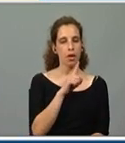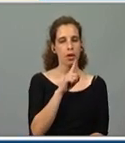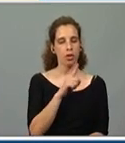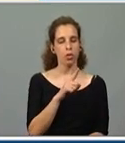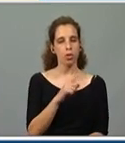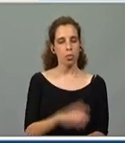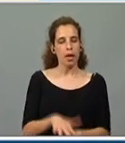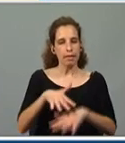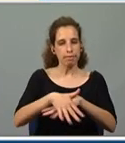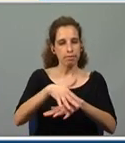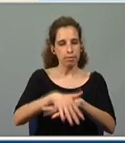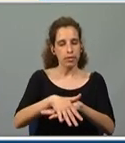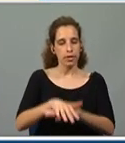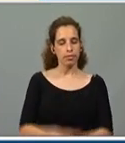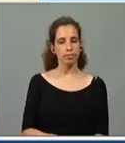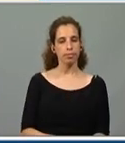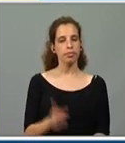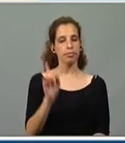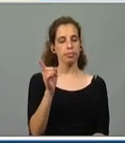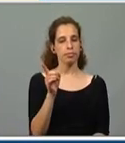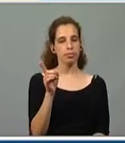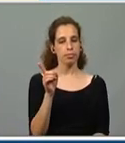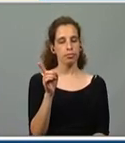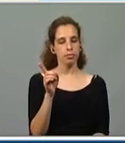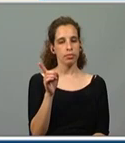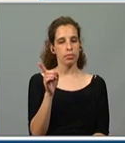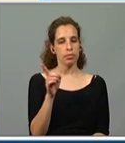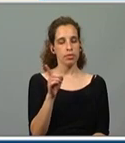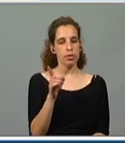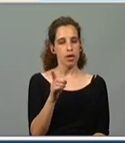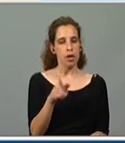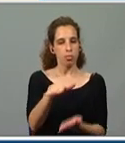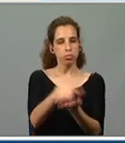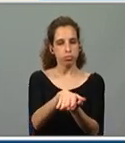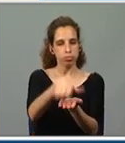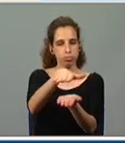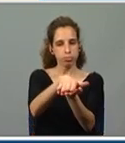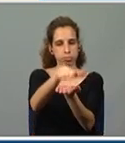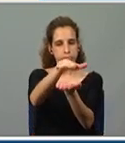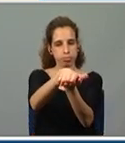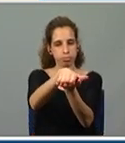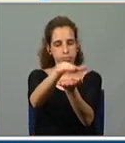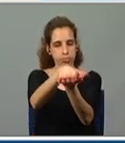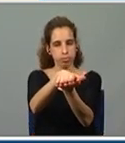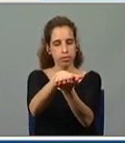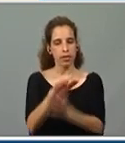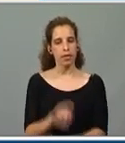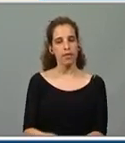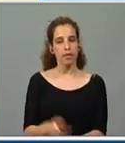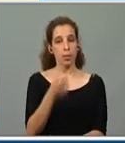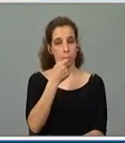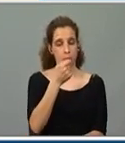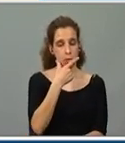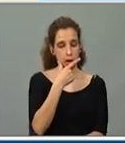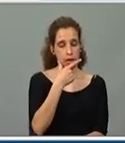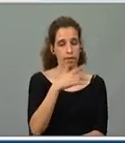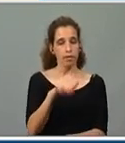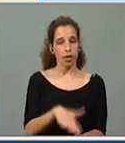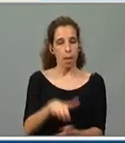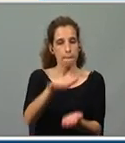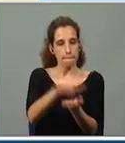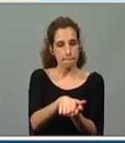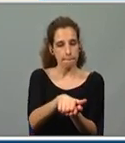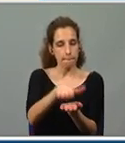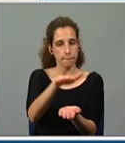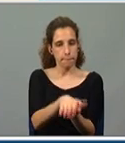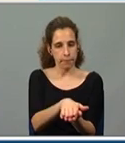uma filtração. Este amontoado de capacho com a pasta da azeitona foi pressionada, portanto, foi